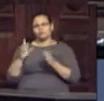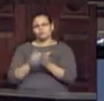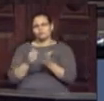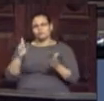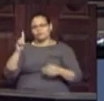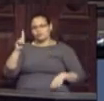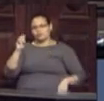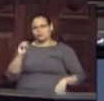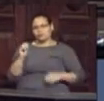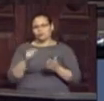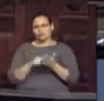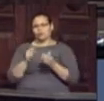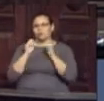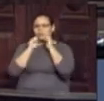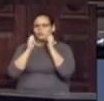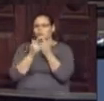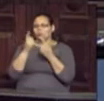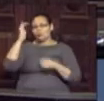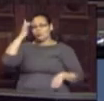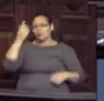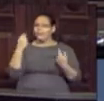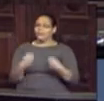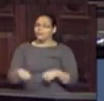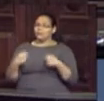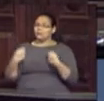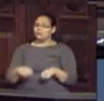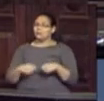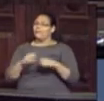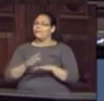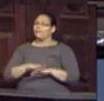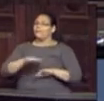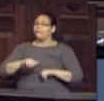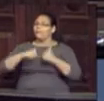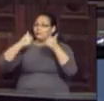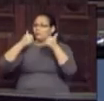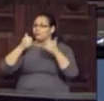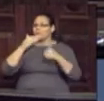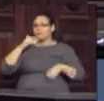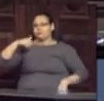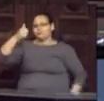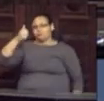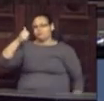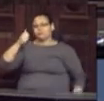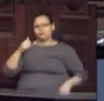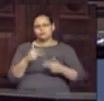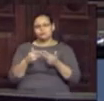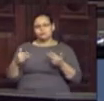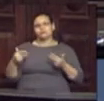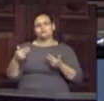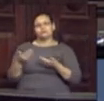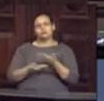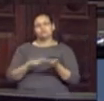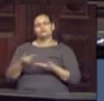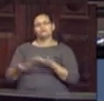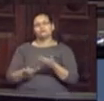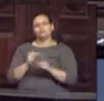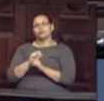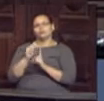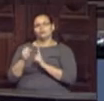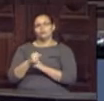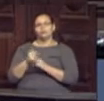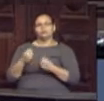da LERJ, portanto, eu acho que a gente precisa melhorar a qualidade da nossa relação com a sociedade, dando